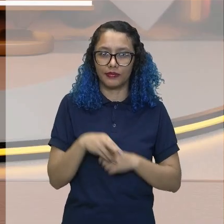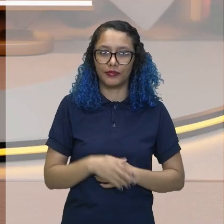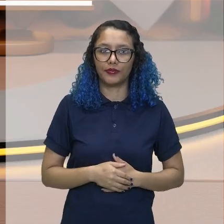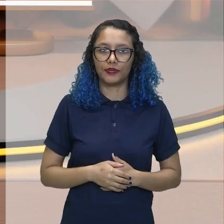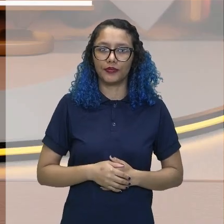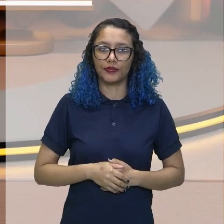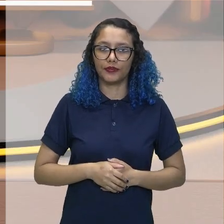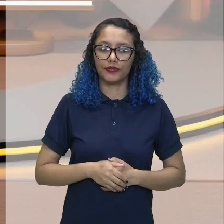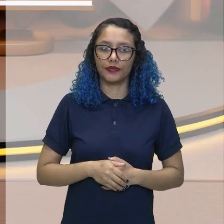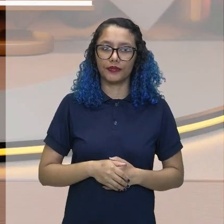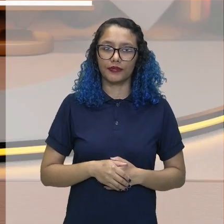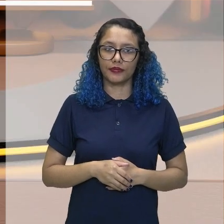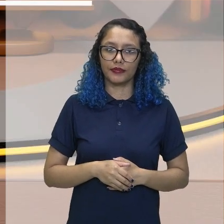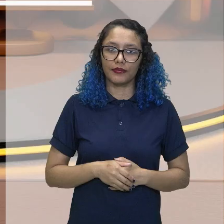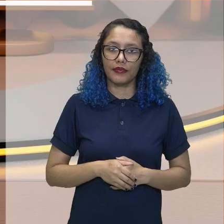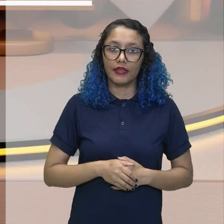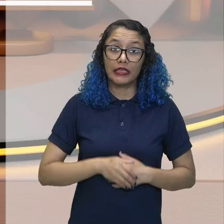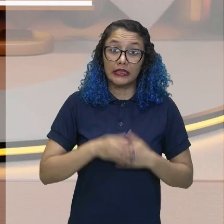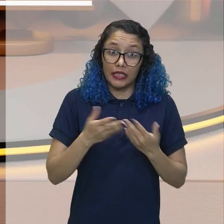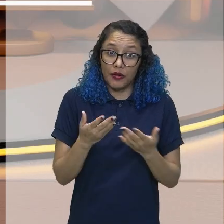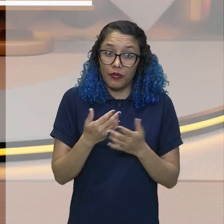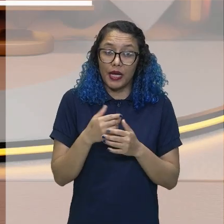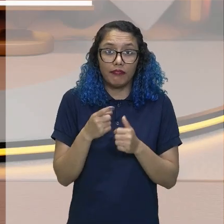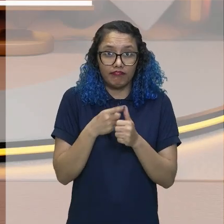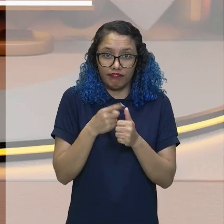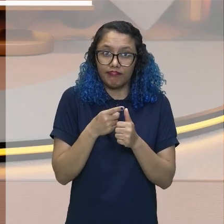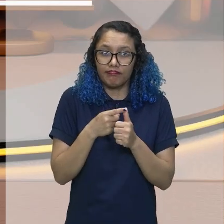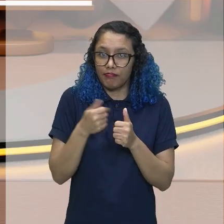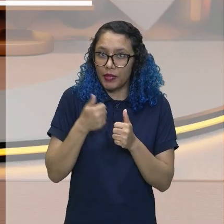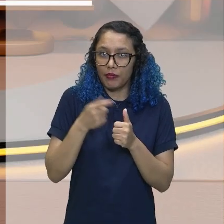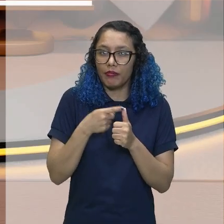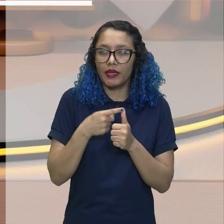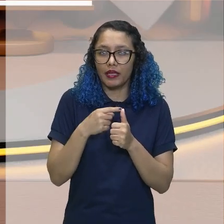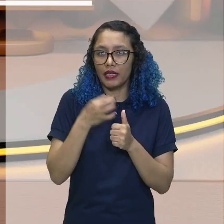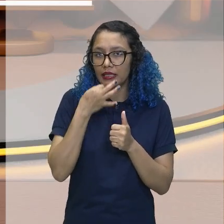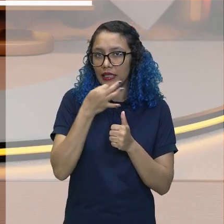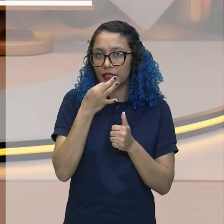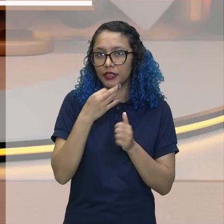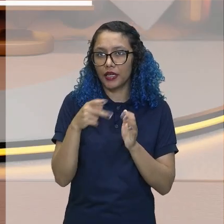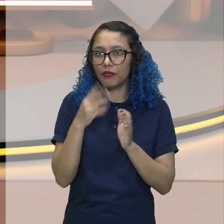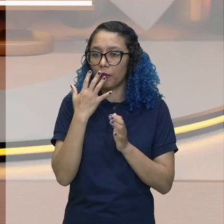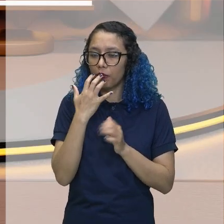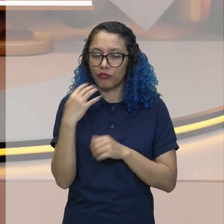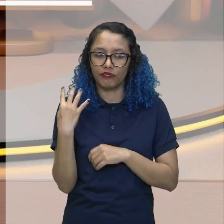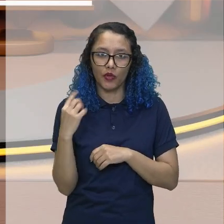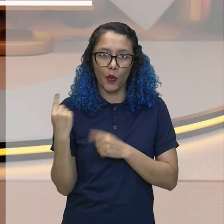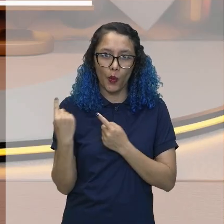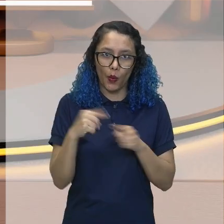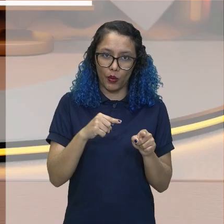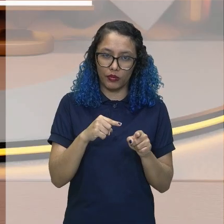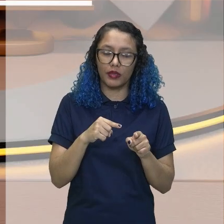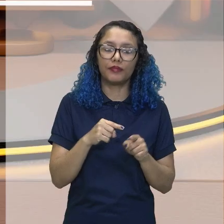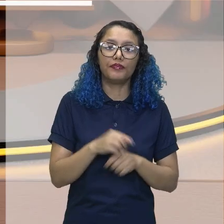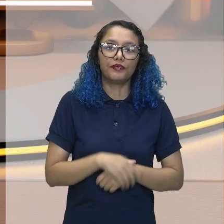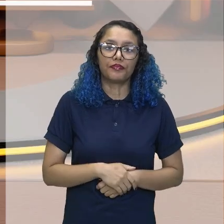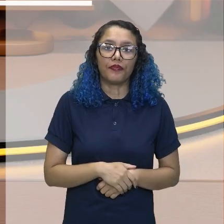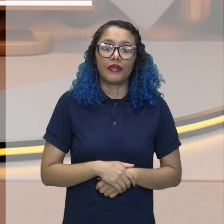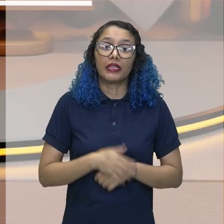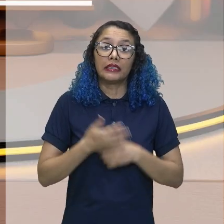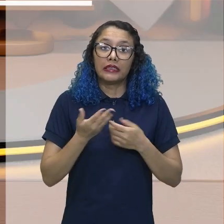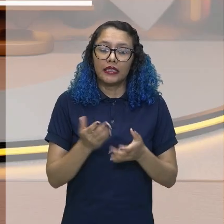Então, essa é uma primeira crítica que Nietzsche vai fazer a esse pensamento. E aí ele vai dizer, né?